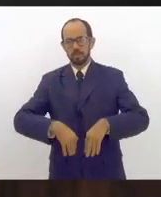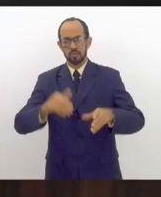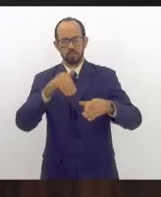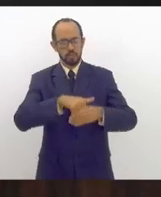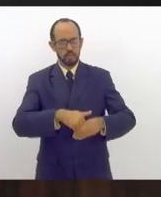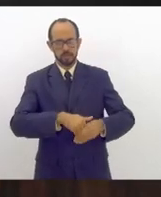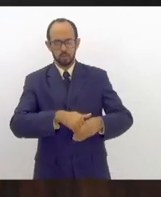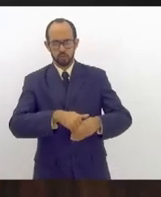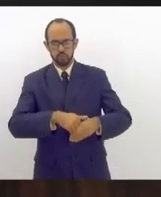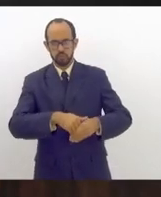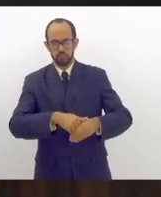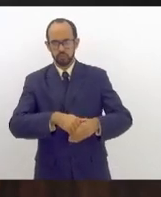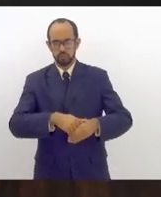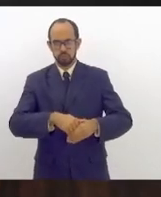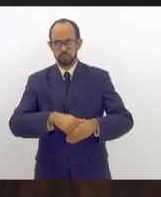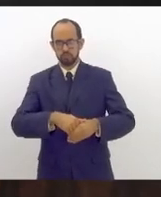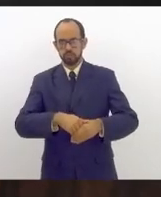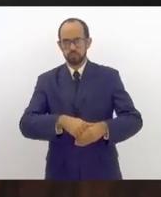votação.